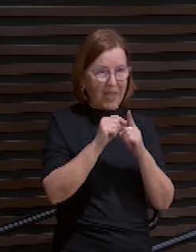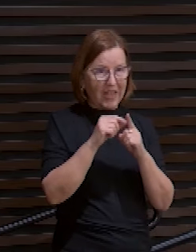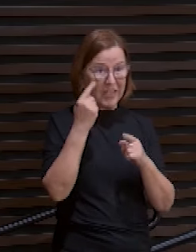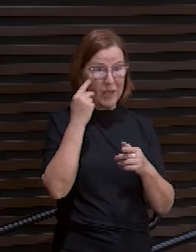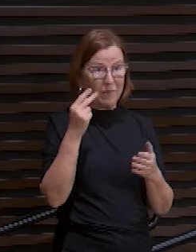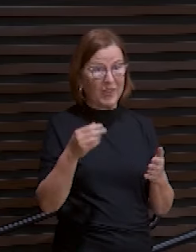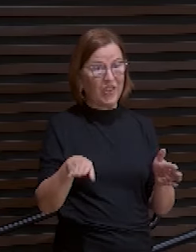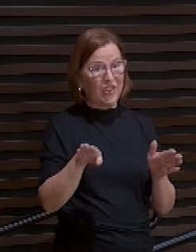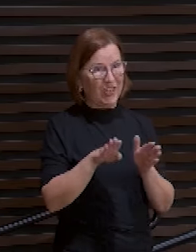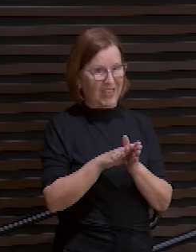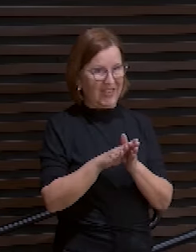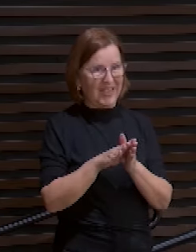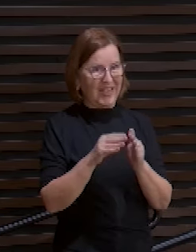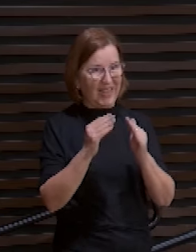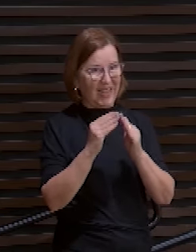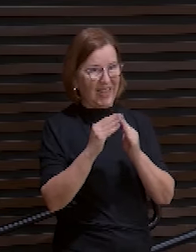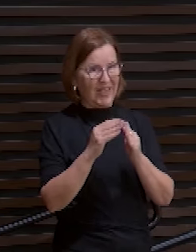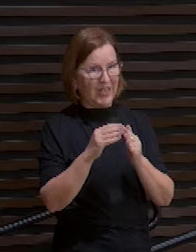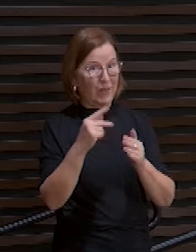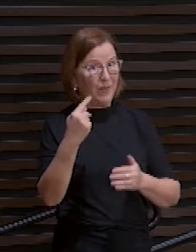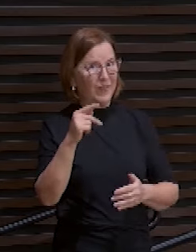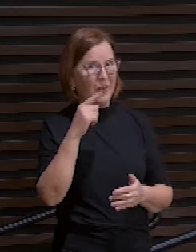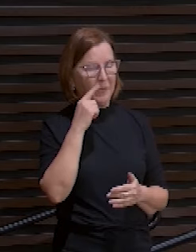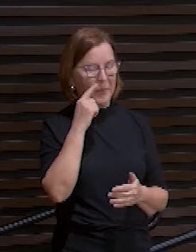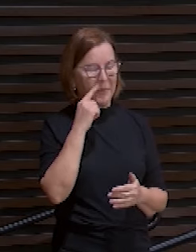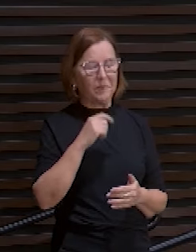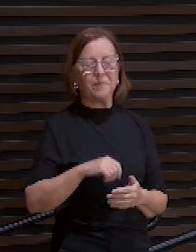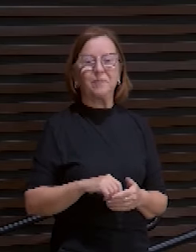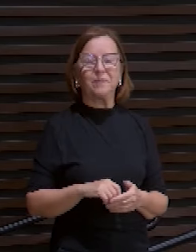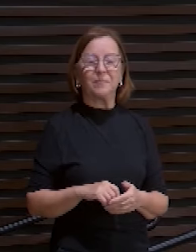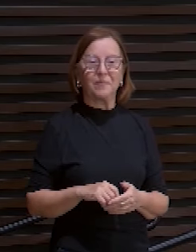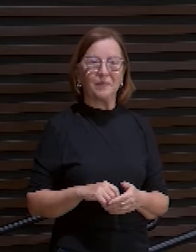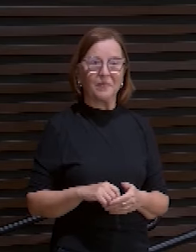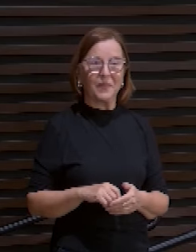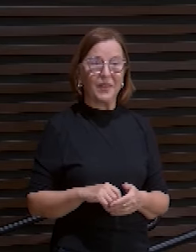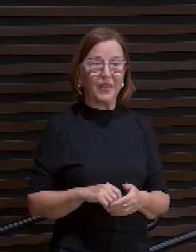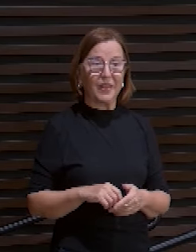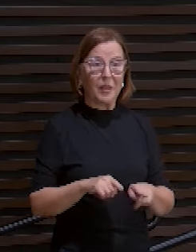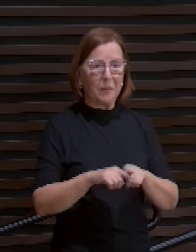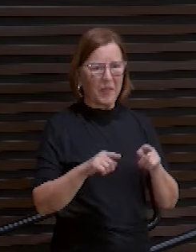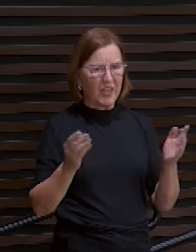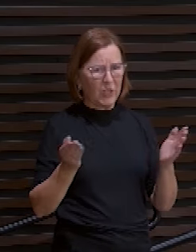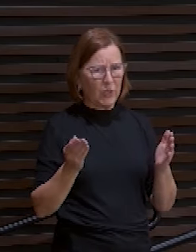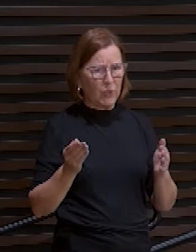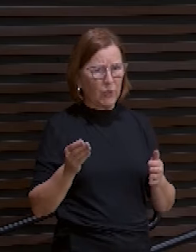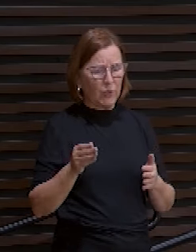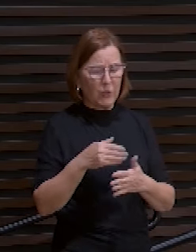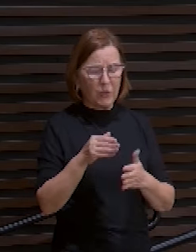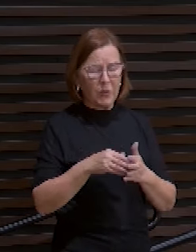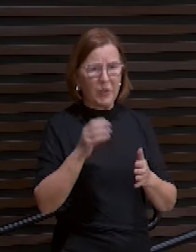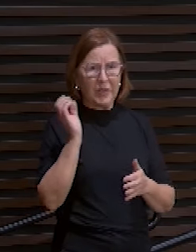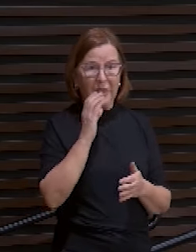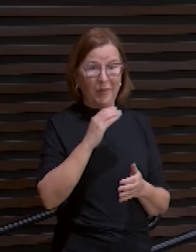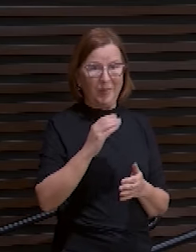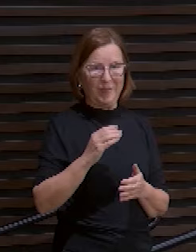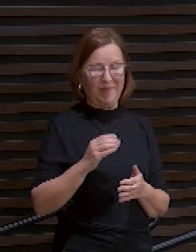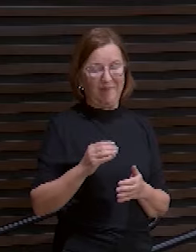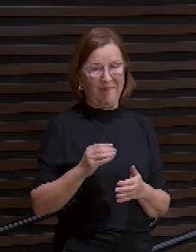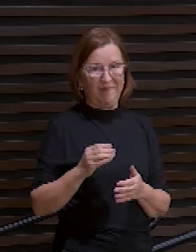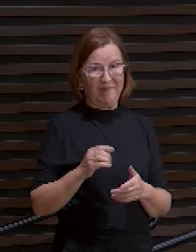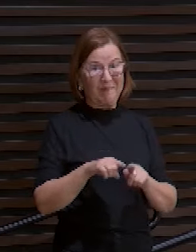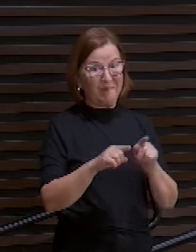rápido e a vida cristã meus amados ela é no tempo do